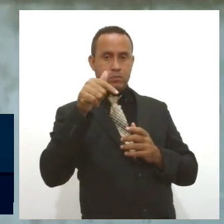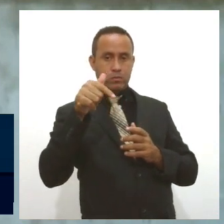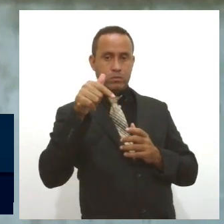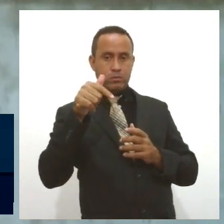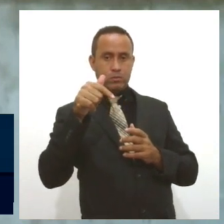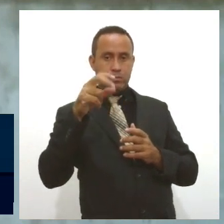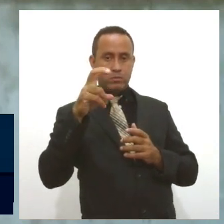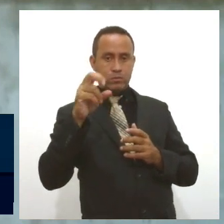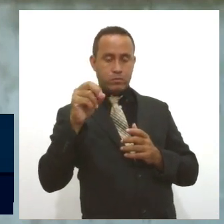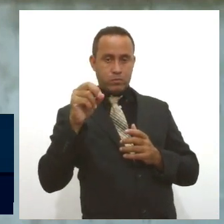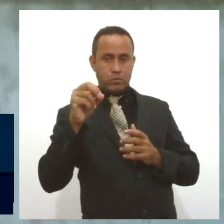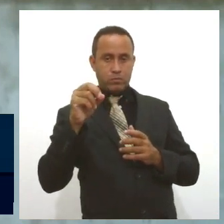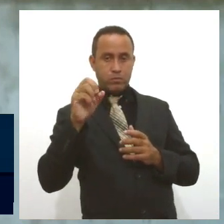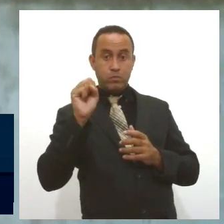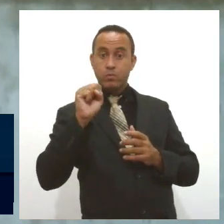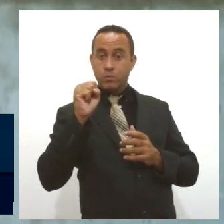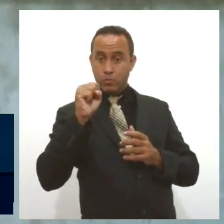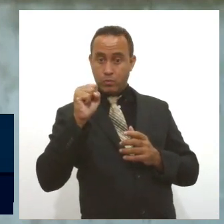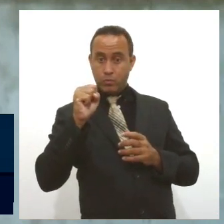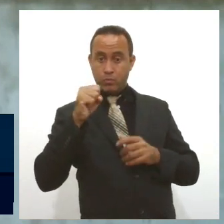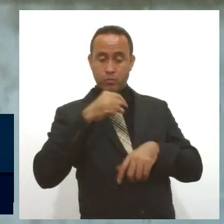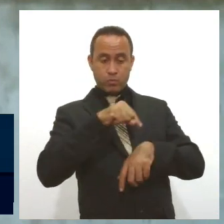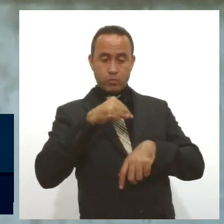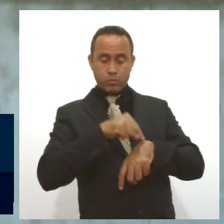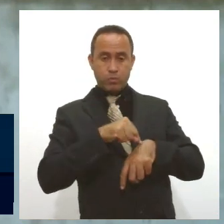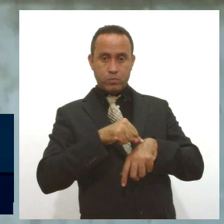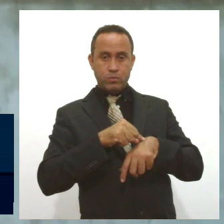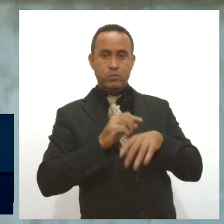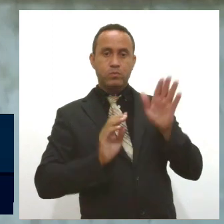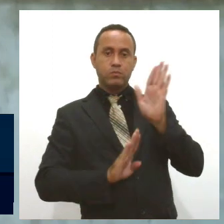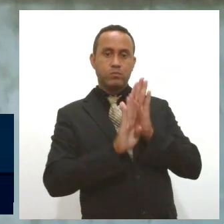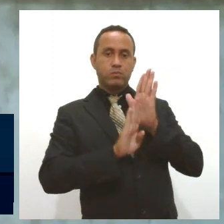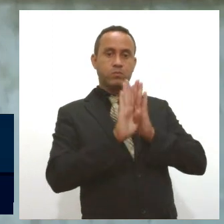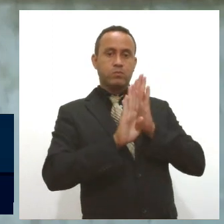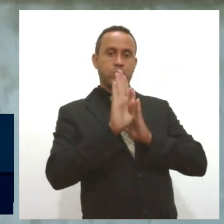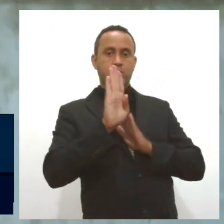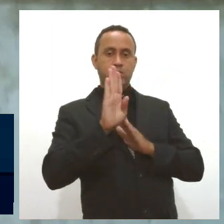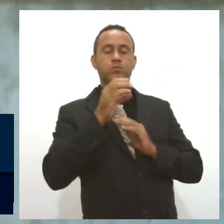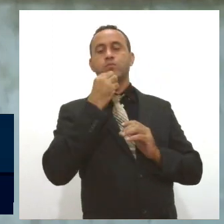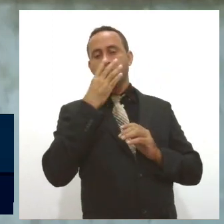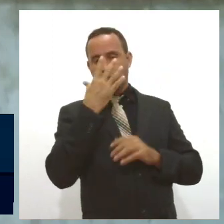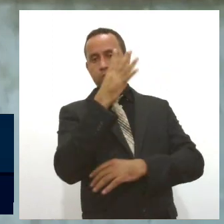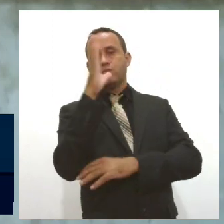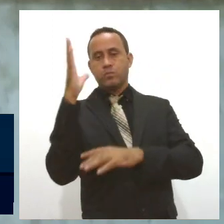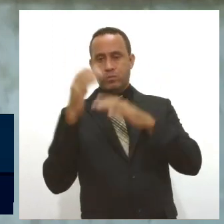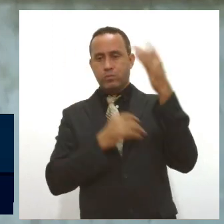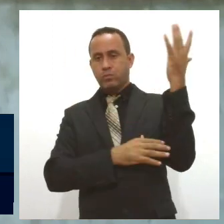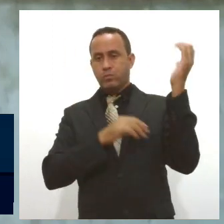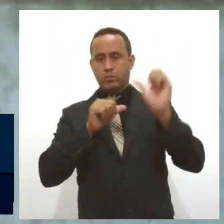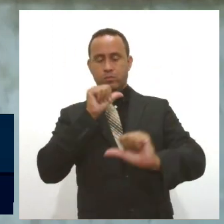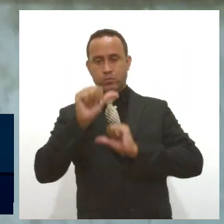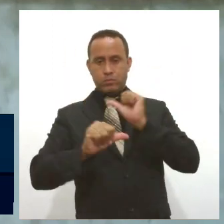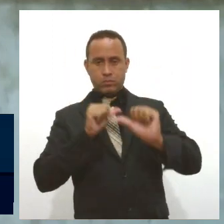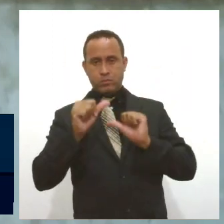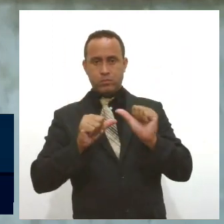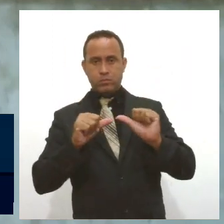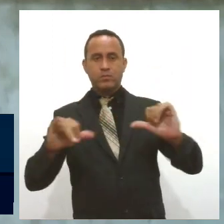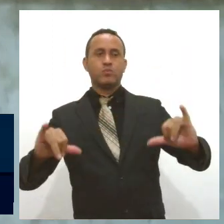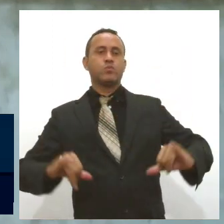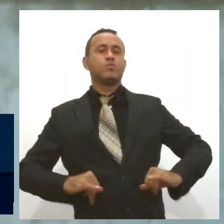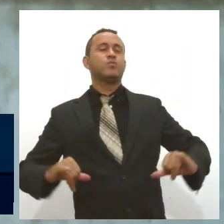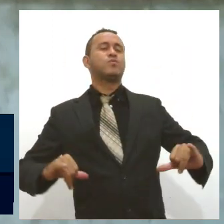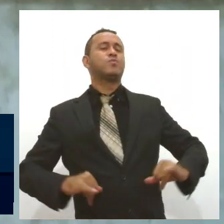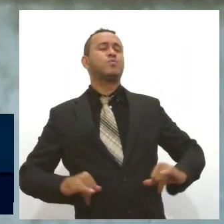segundo. E essa vazão é muito relevante para a recuperação da biodiversidade do Baixo São Francisco, que sofreu